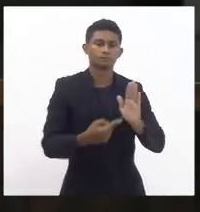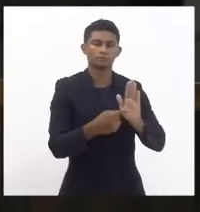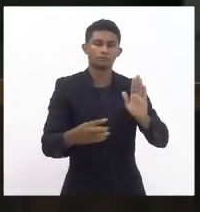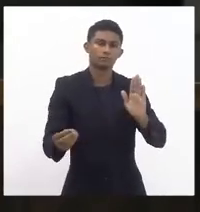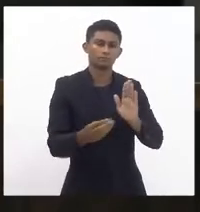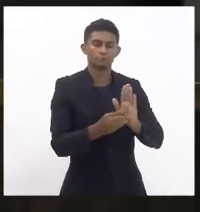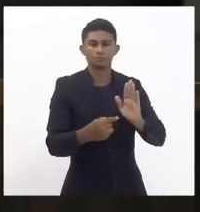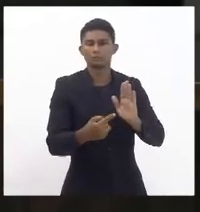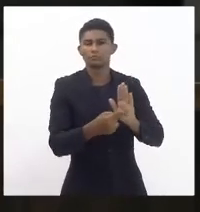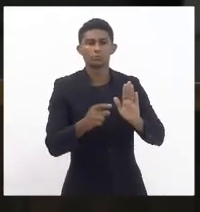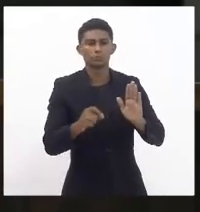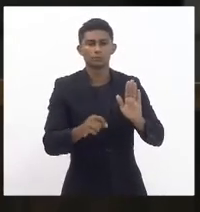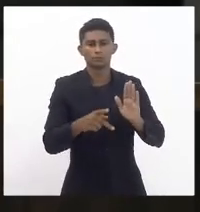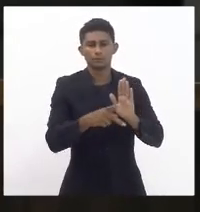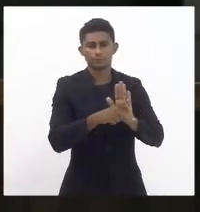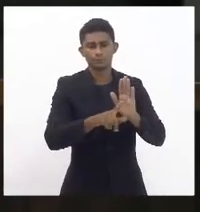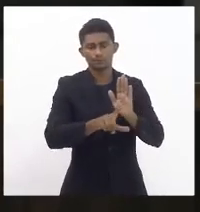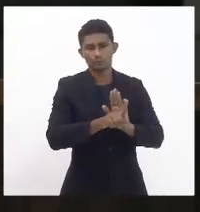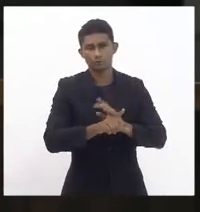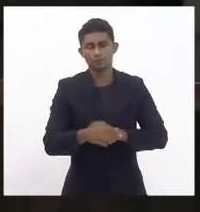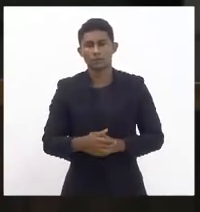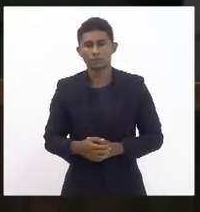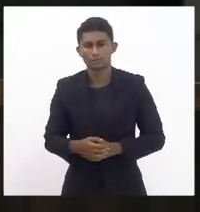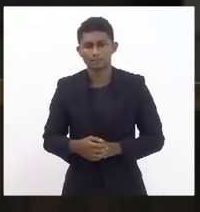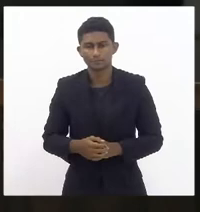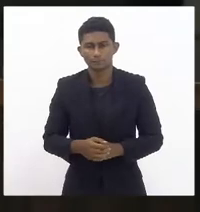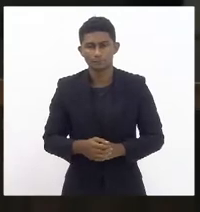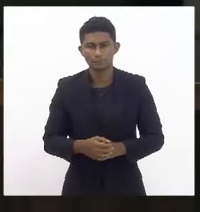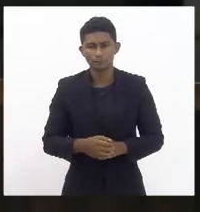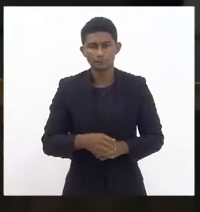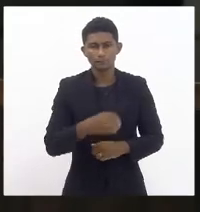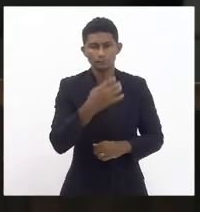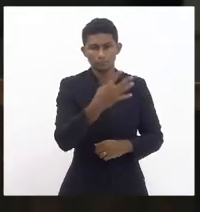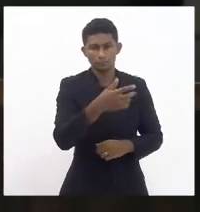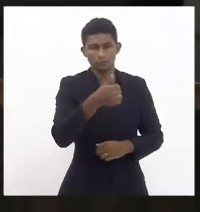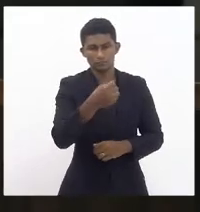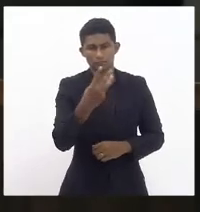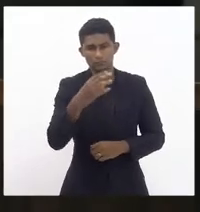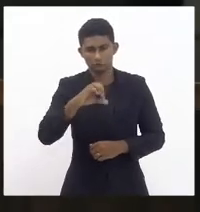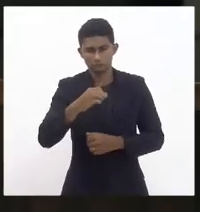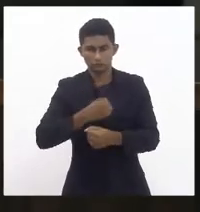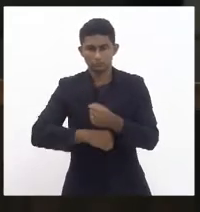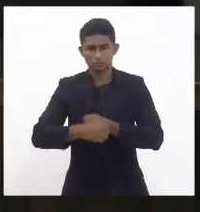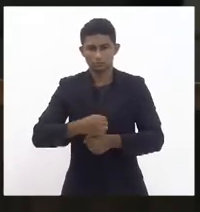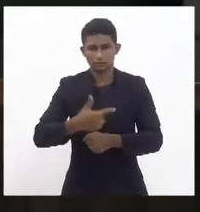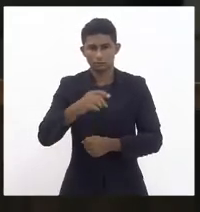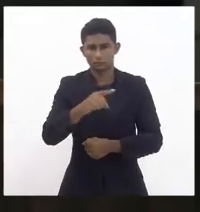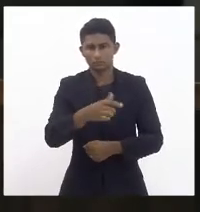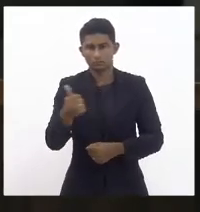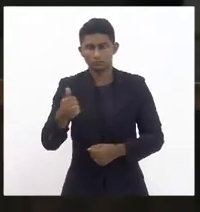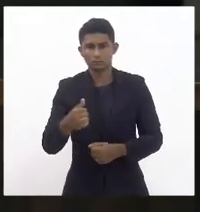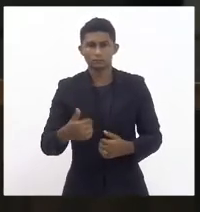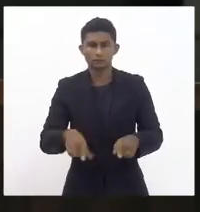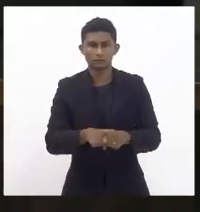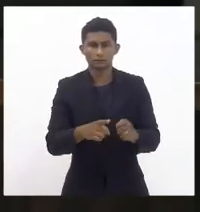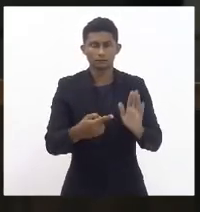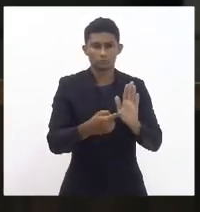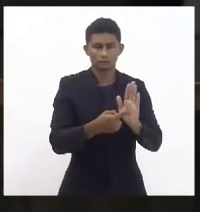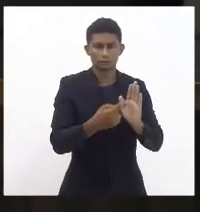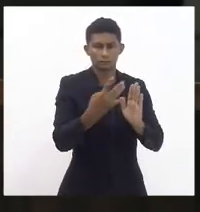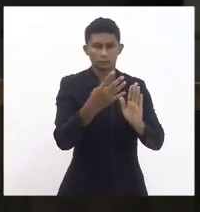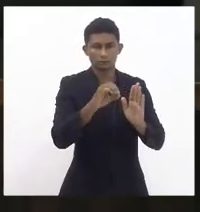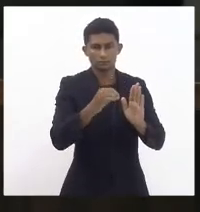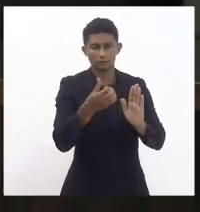a inclusão na ordem do dia dos projetos de leis nº o 4139 de 21 4.635